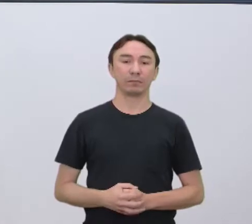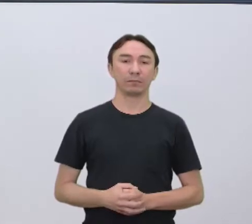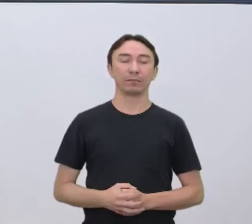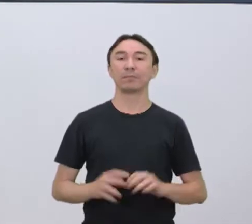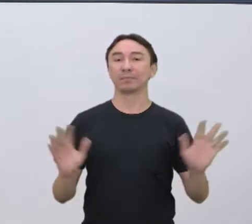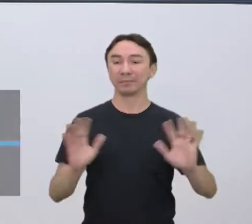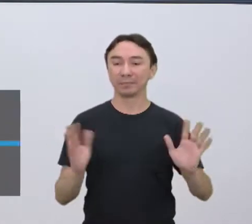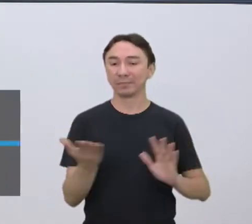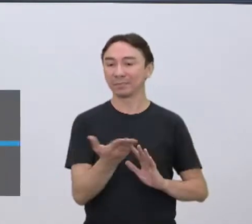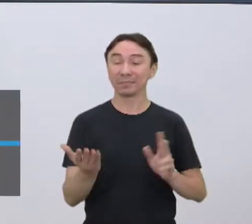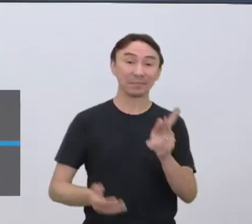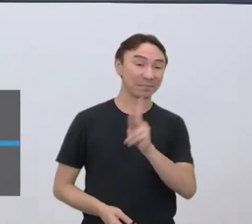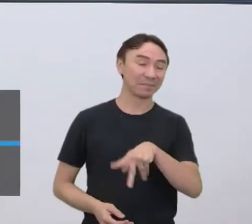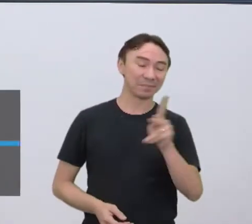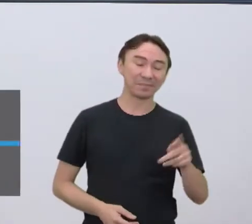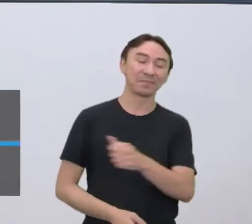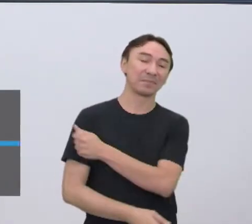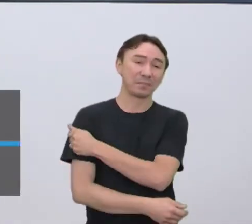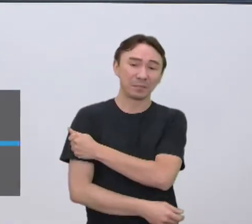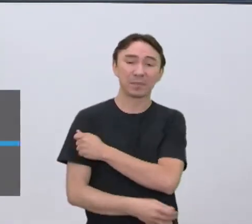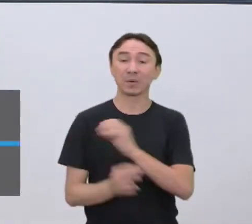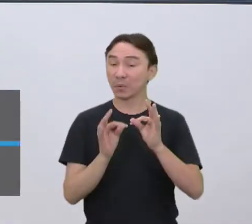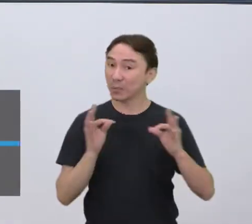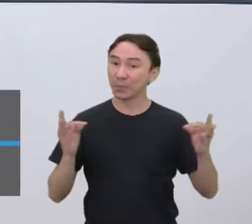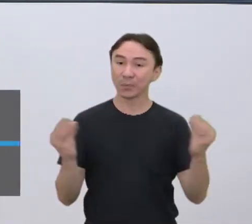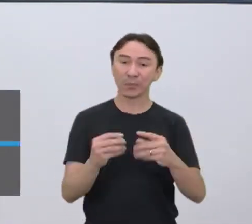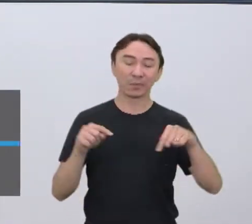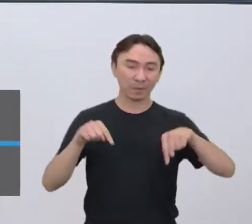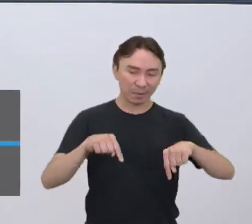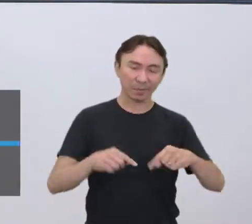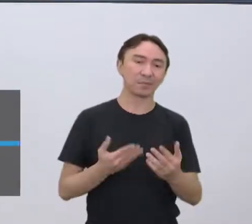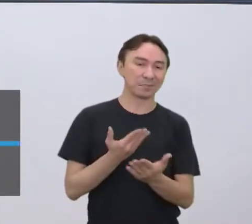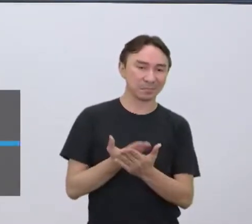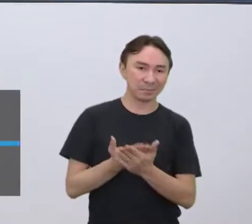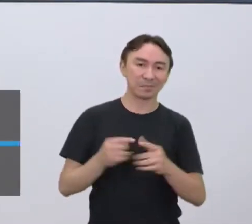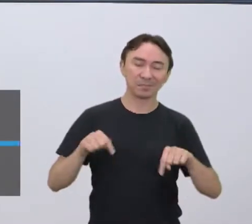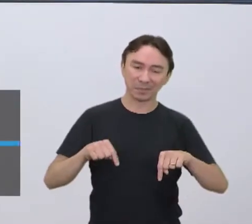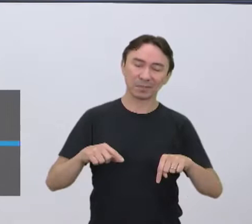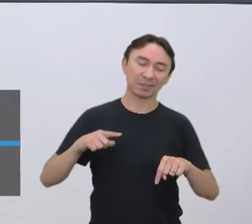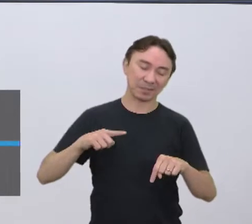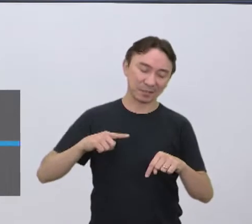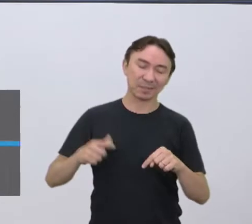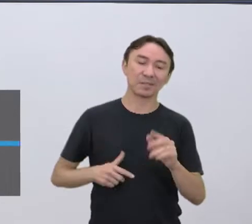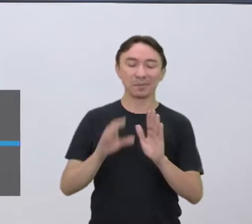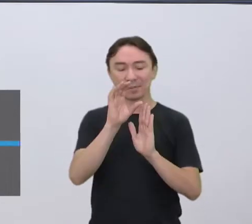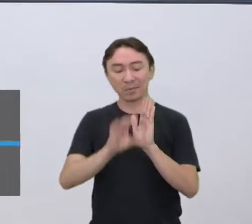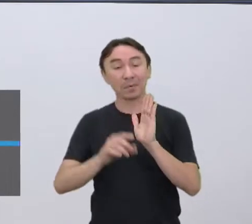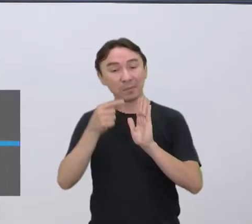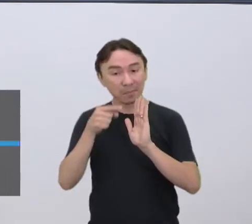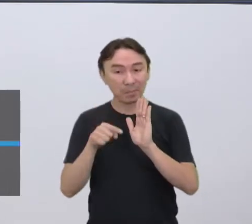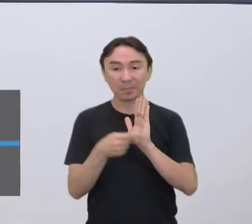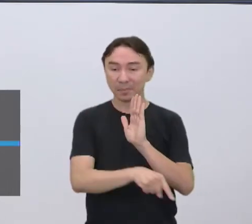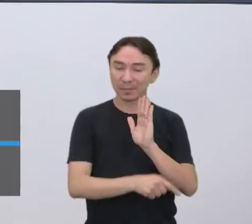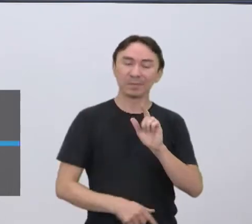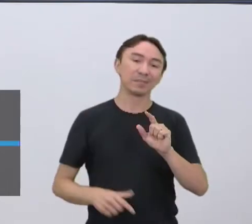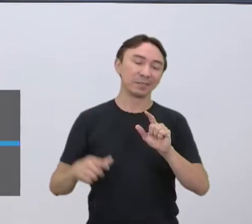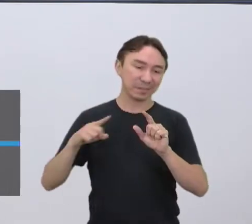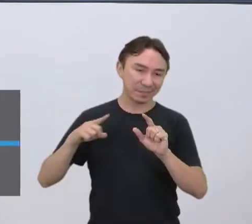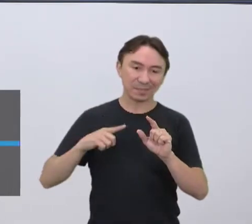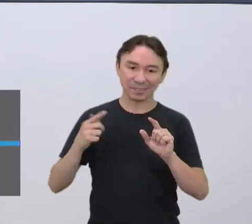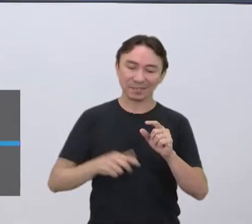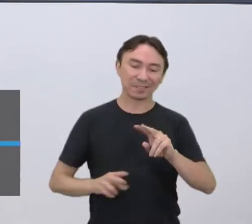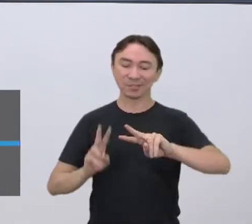Olá, professores! Olá, estudantes e todos que nos acompanham para mais uma aula do nosso aprofundamento curricular, o hashtag Quem Divide